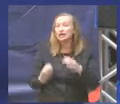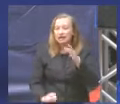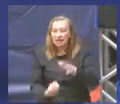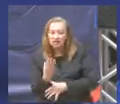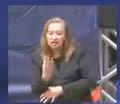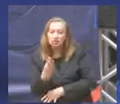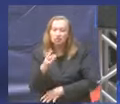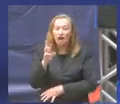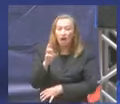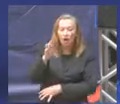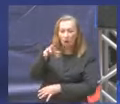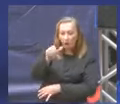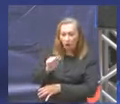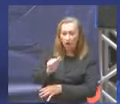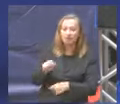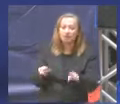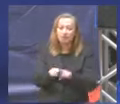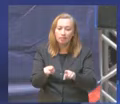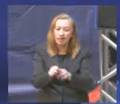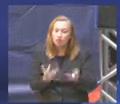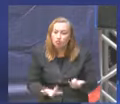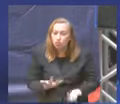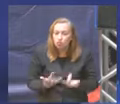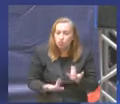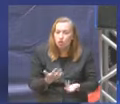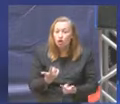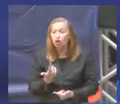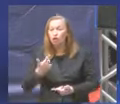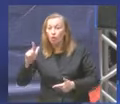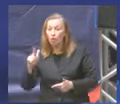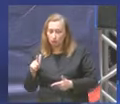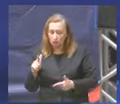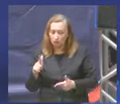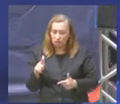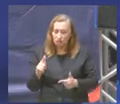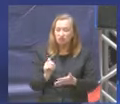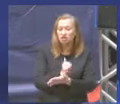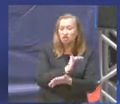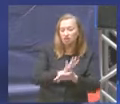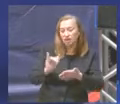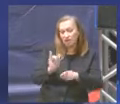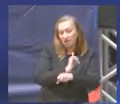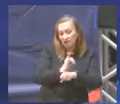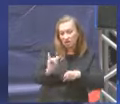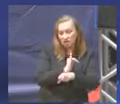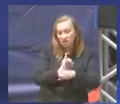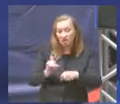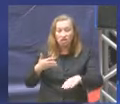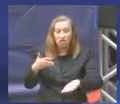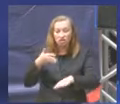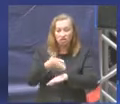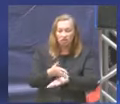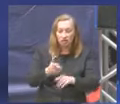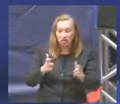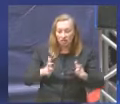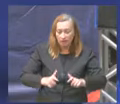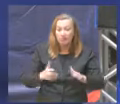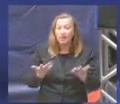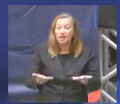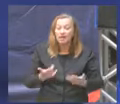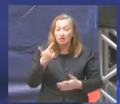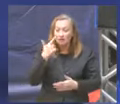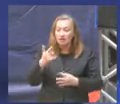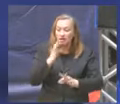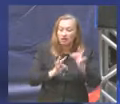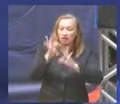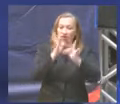do fogo e outras soluções que foram dadas para que a gente chegasse e caminhasse até aqui. Né? Então, continuar enxergando a tecnologia como uma